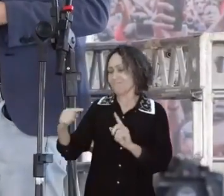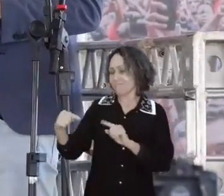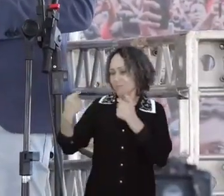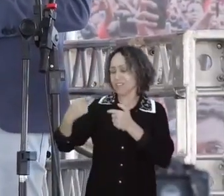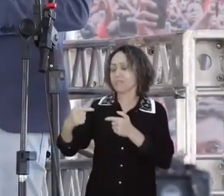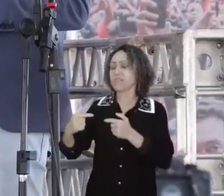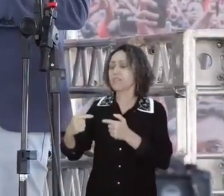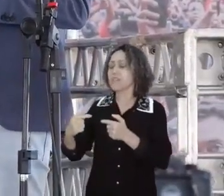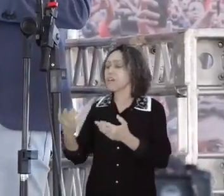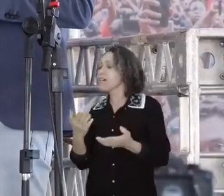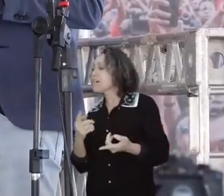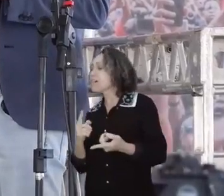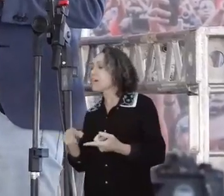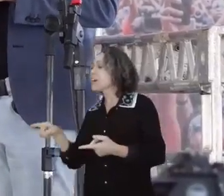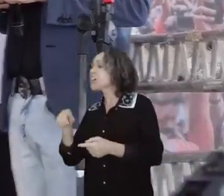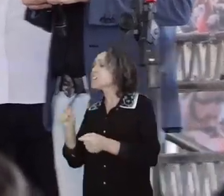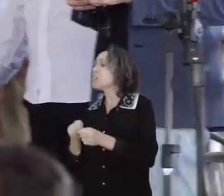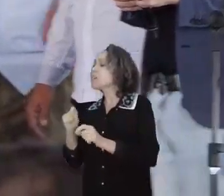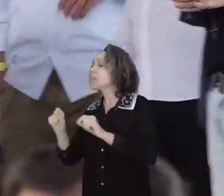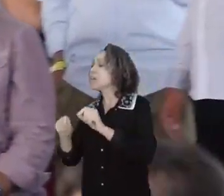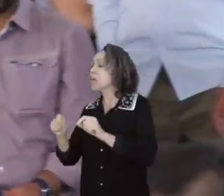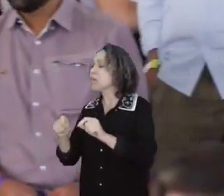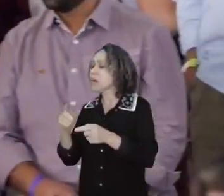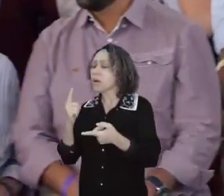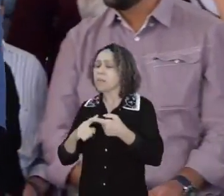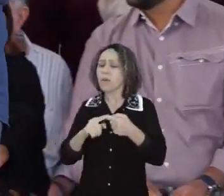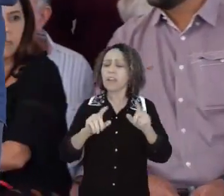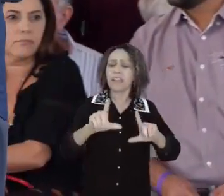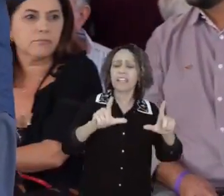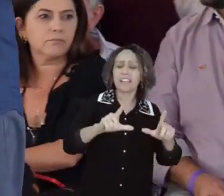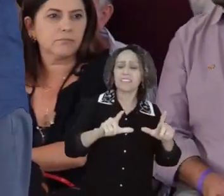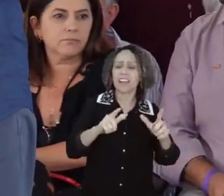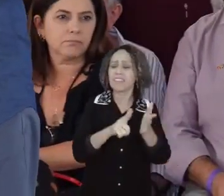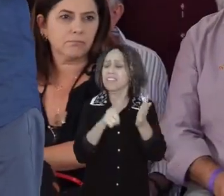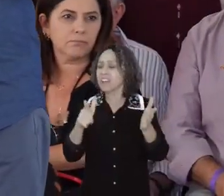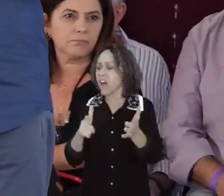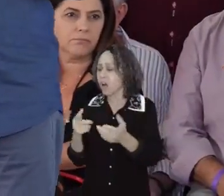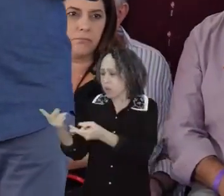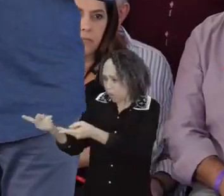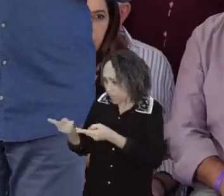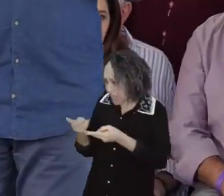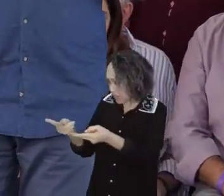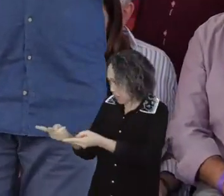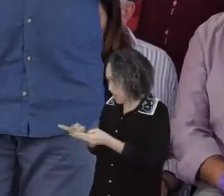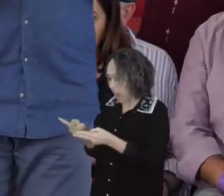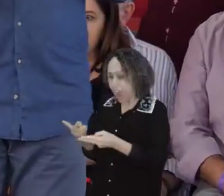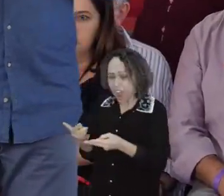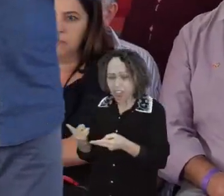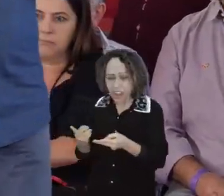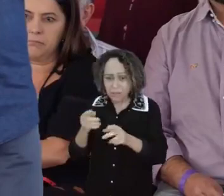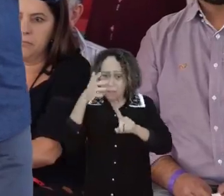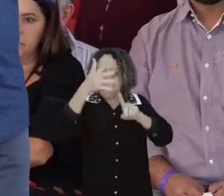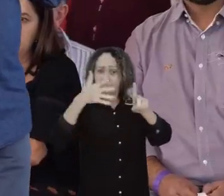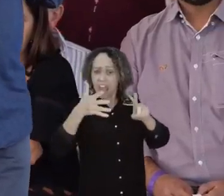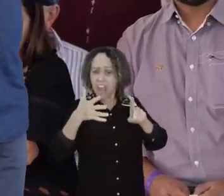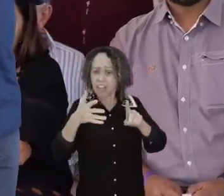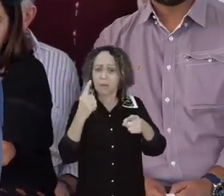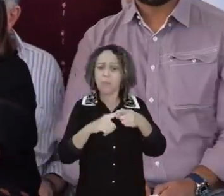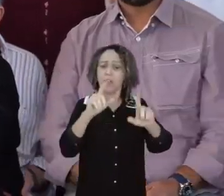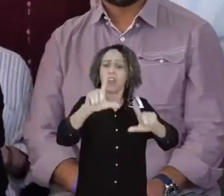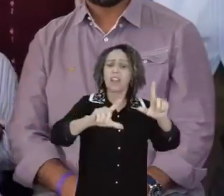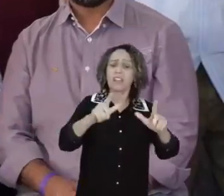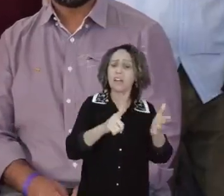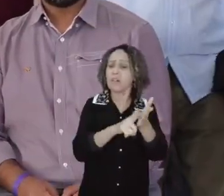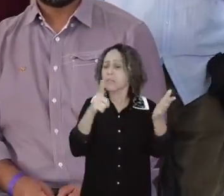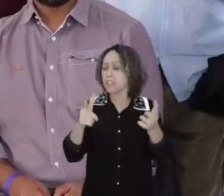fazer palestra? Por que é que as empresas não convidam eles para mentir? Porque a imprensa cometeu um erro de acreditar